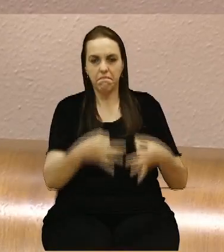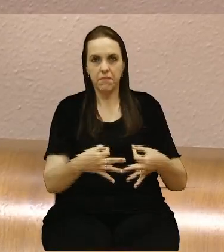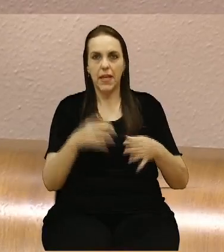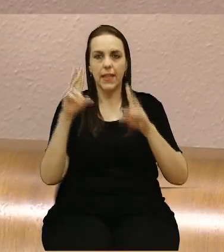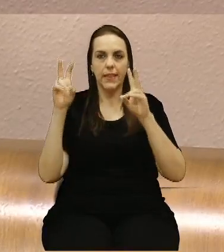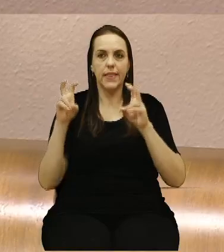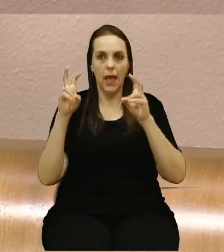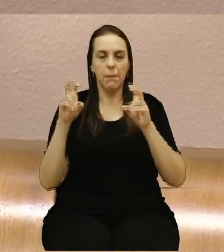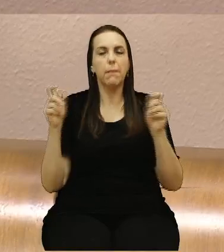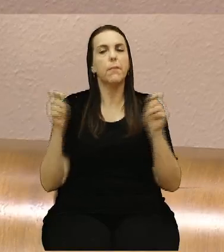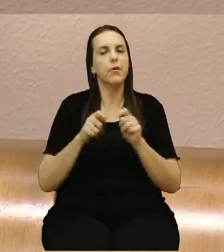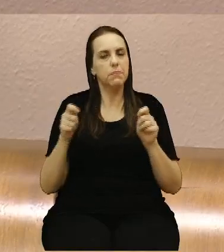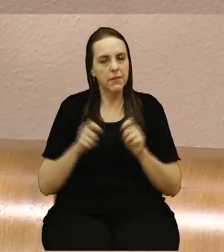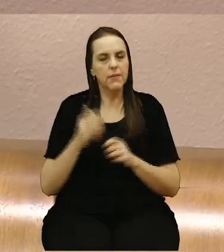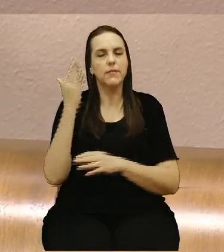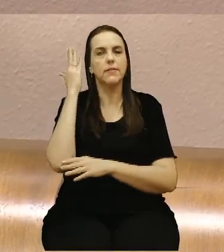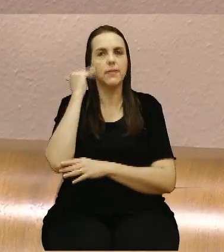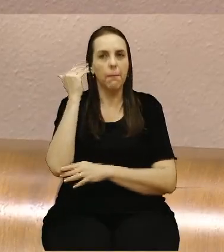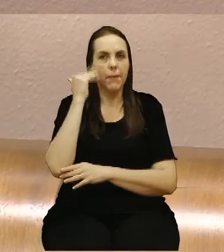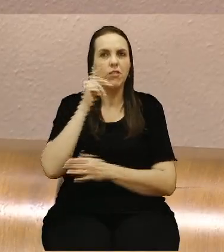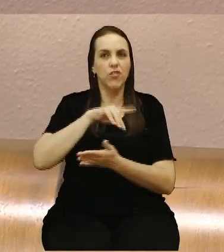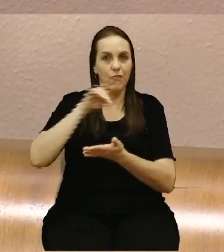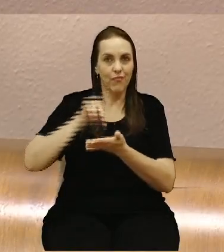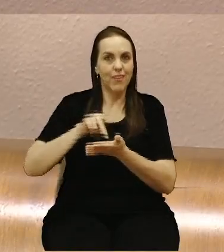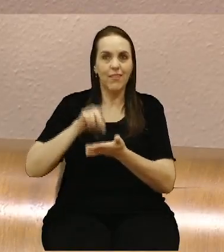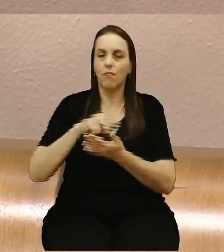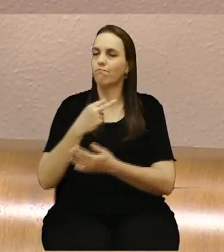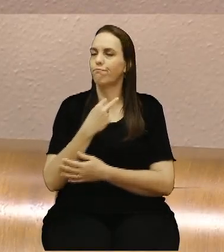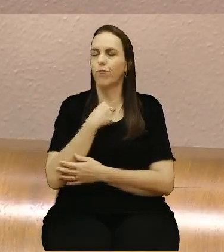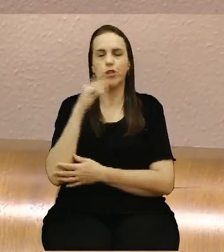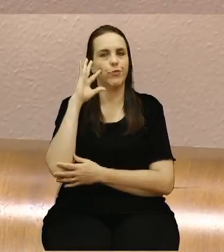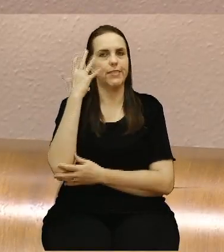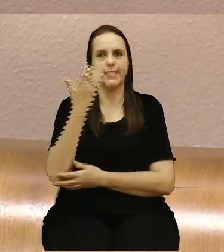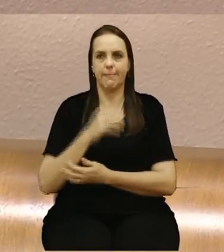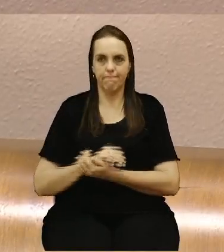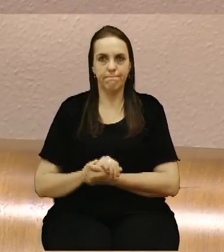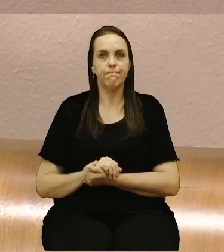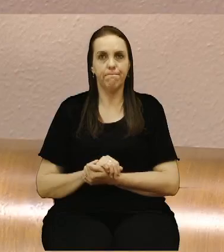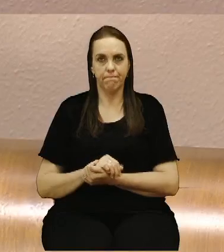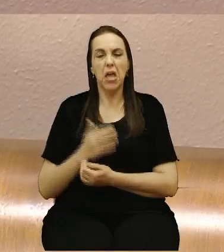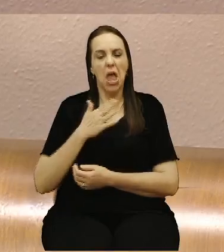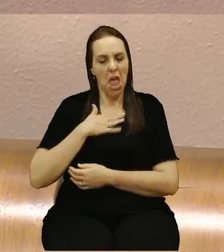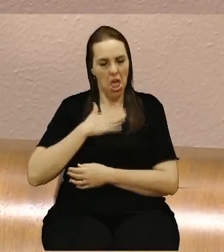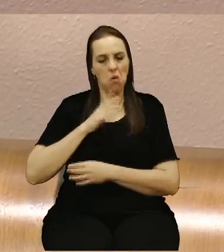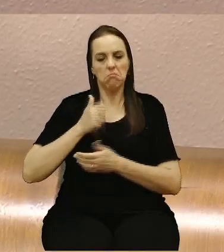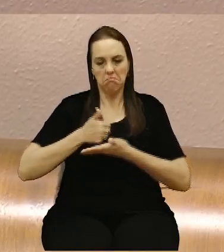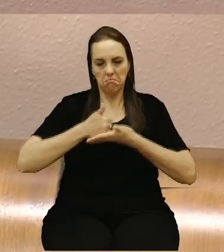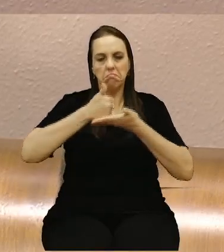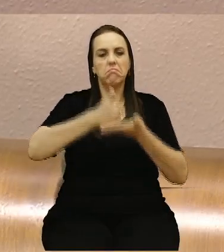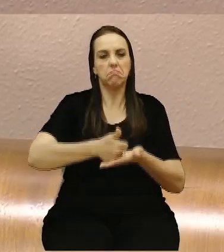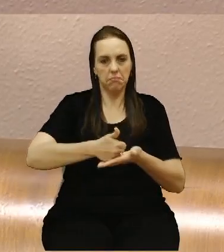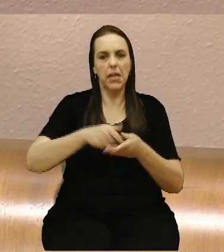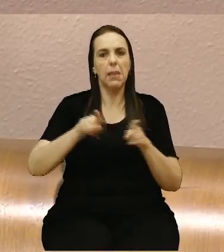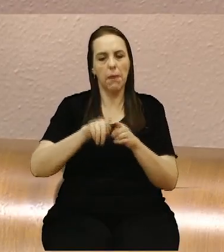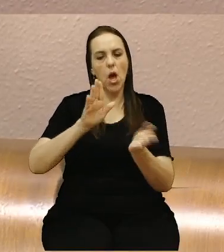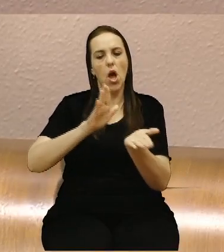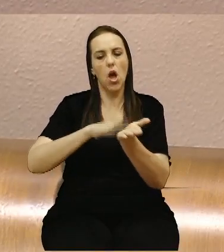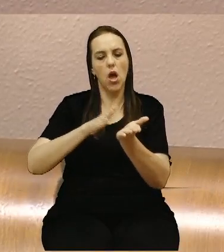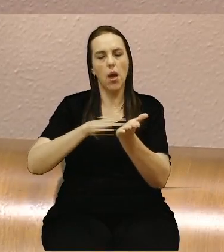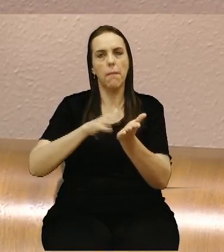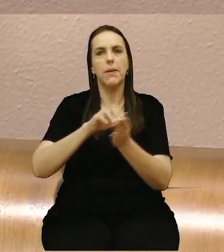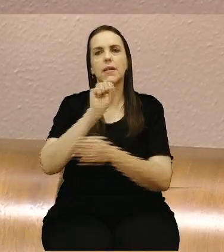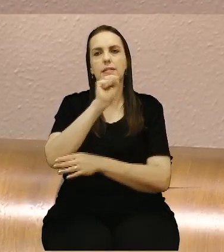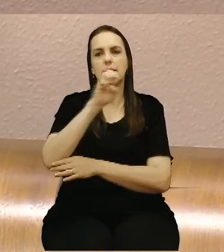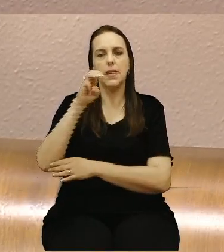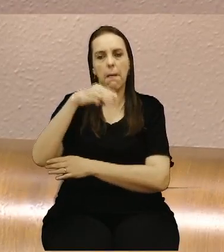gente possa ficar sabendo. De fato, isso não pode acontecer, e conte com essa vereadora para que a gente cobre, sim, da Secretaria do Meio